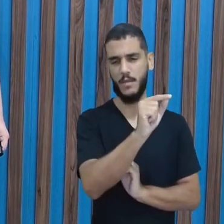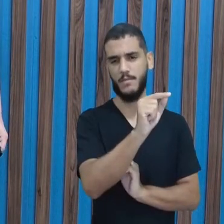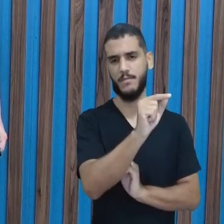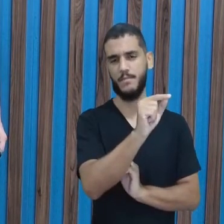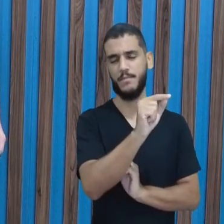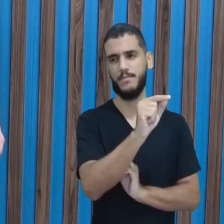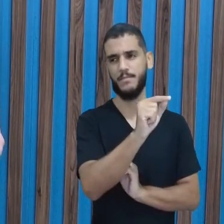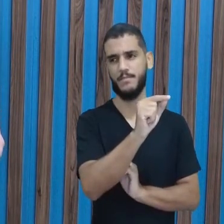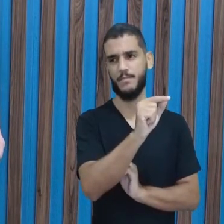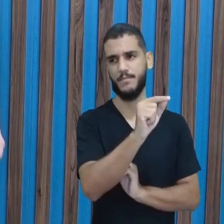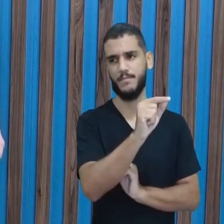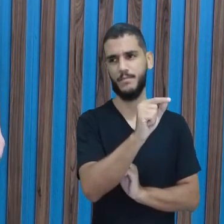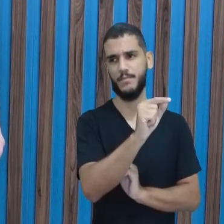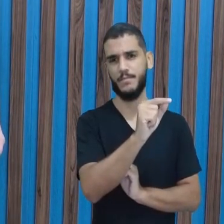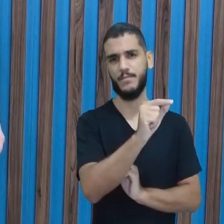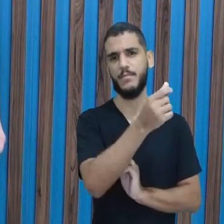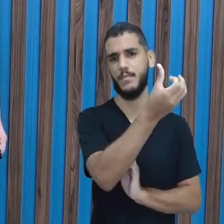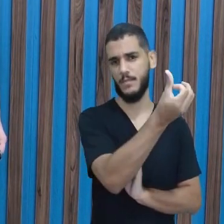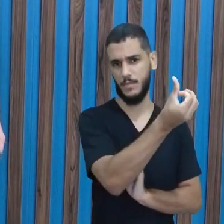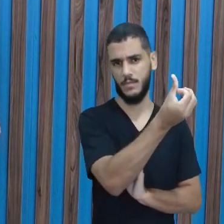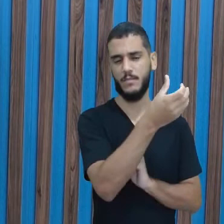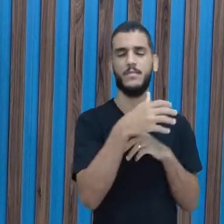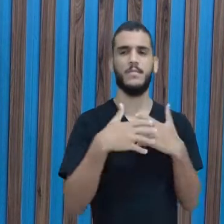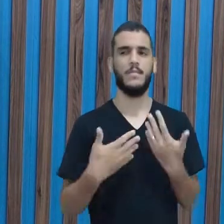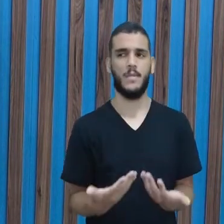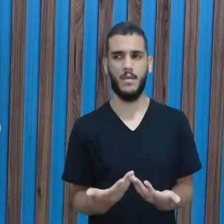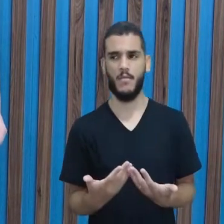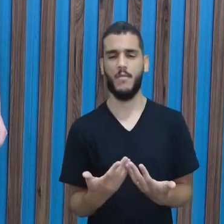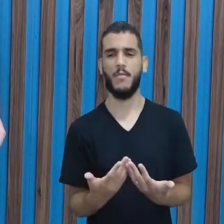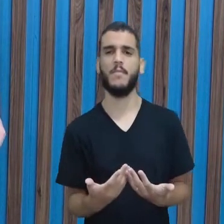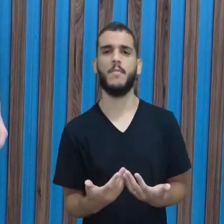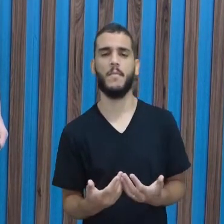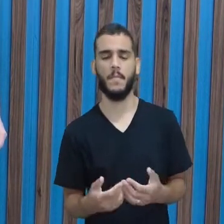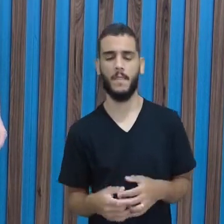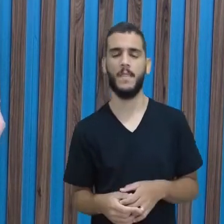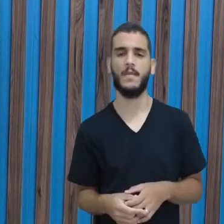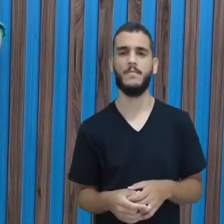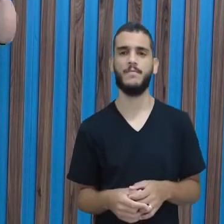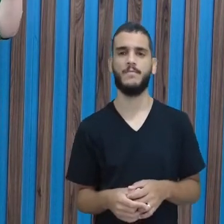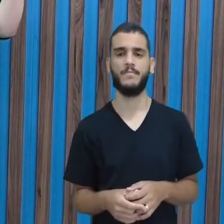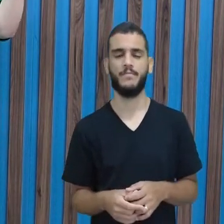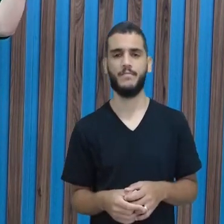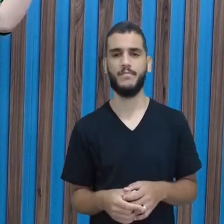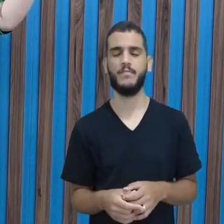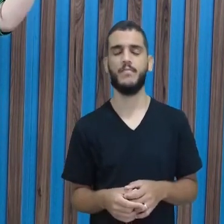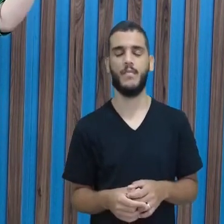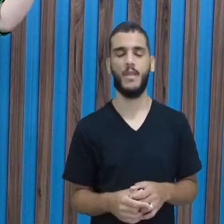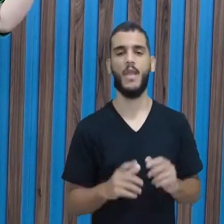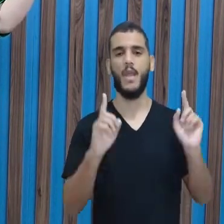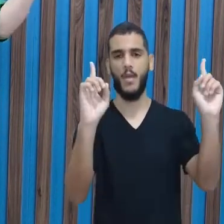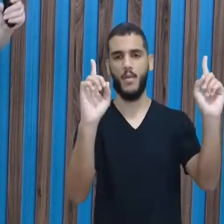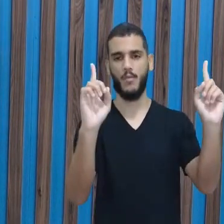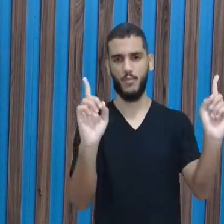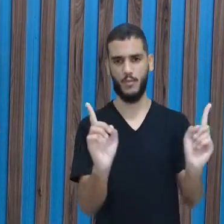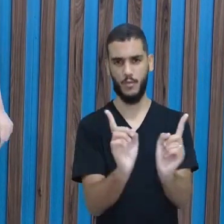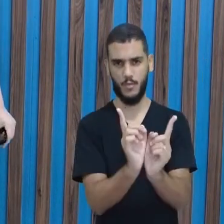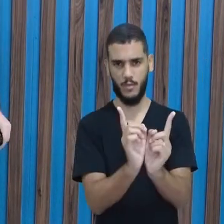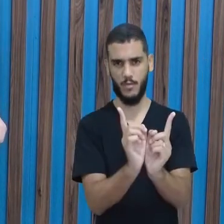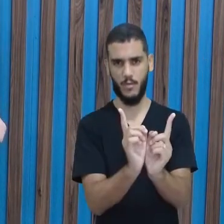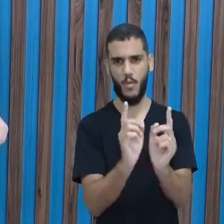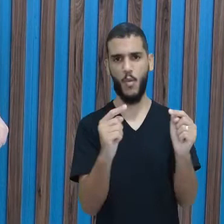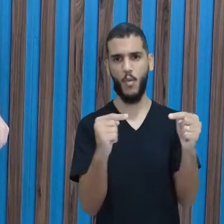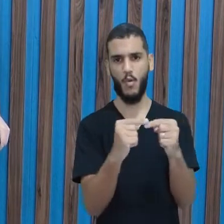está para 6. Então, o produto dos extremos, é o que está nas pontas,